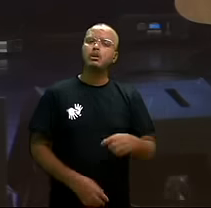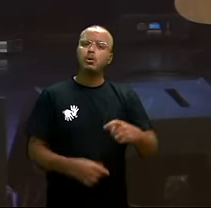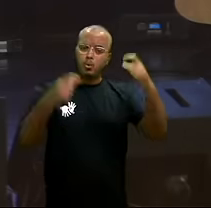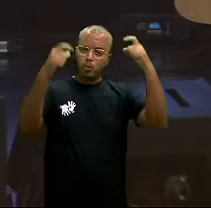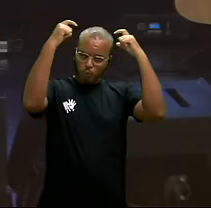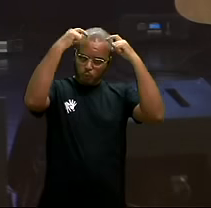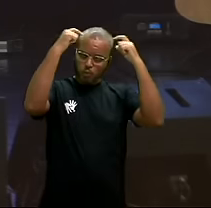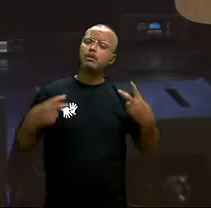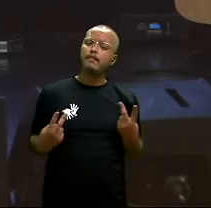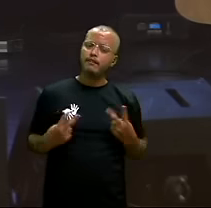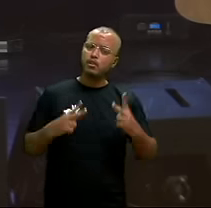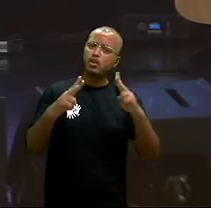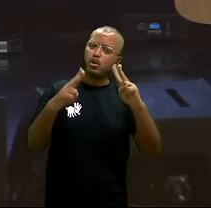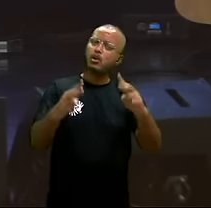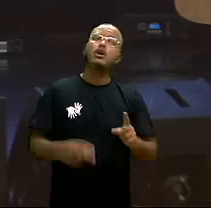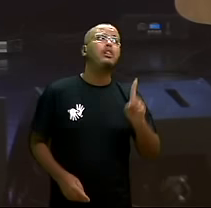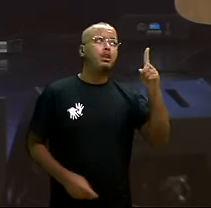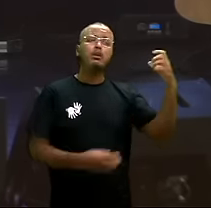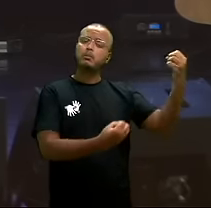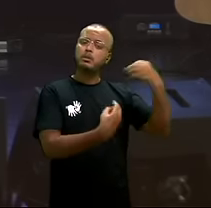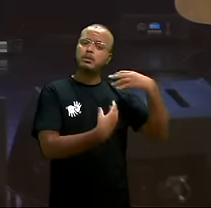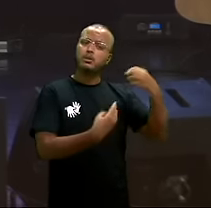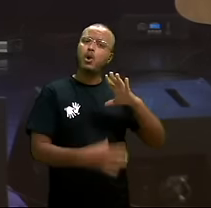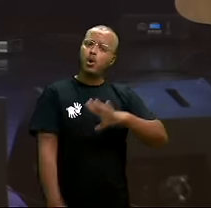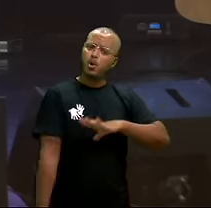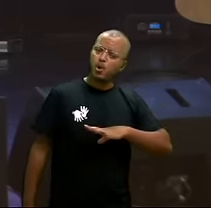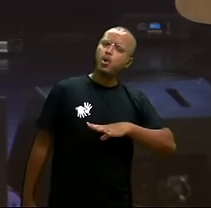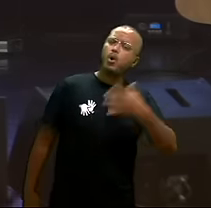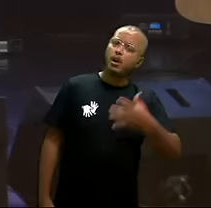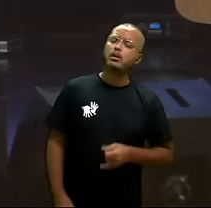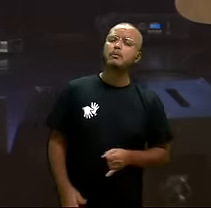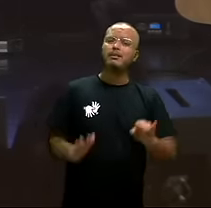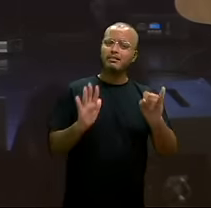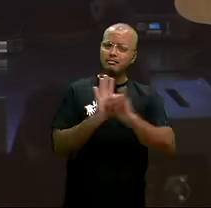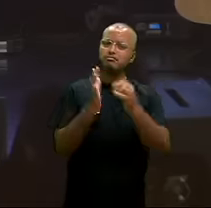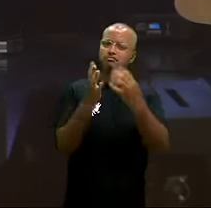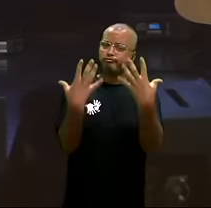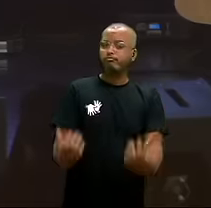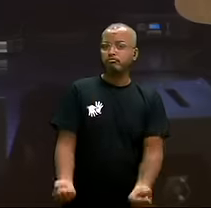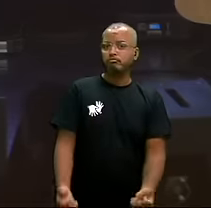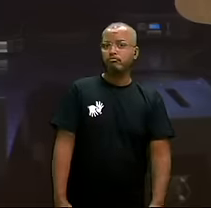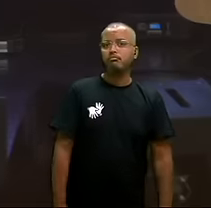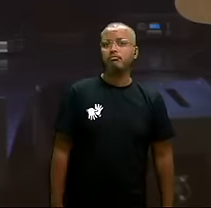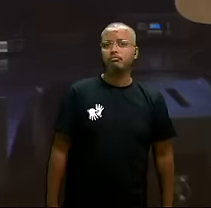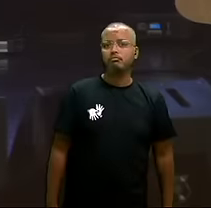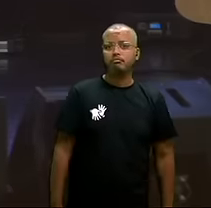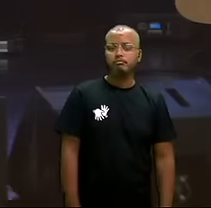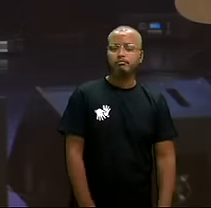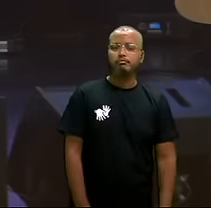Quem está ouvindo o que eu estou pregando aqui? Coragem para assumir tua identidade hoje.